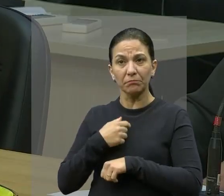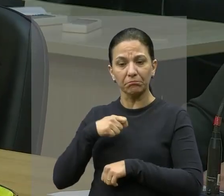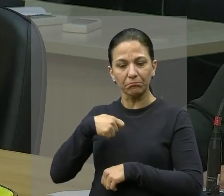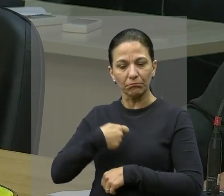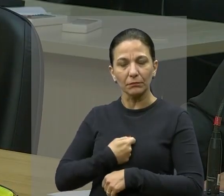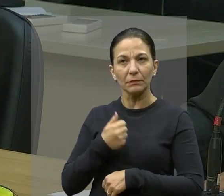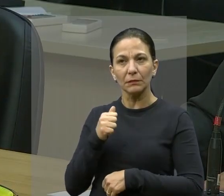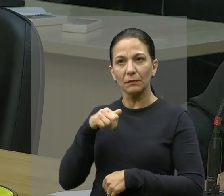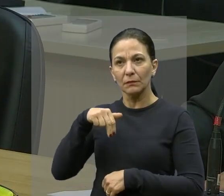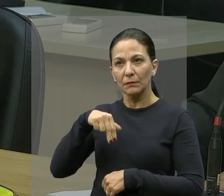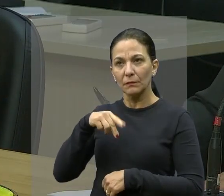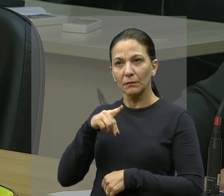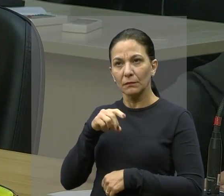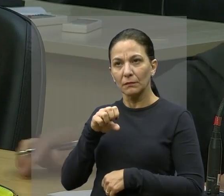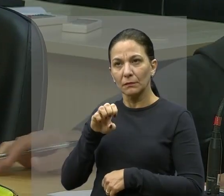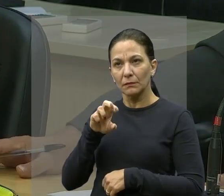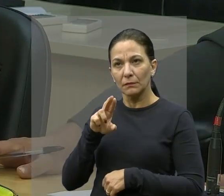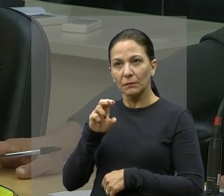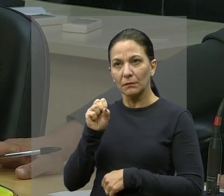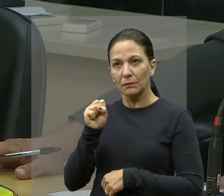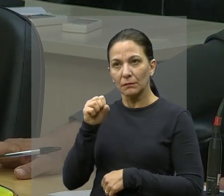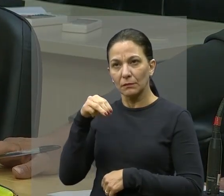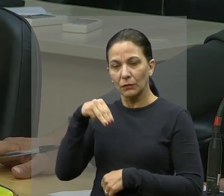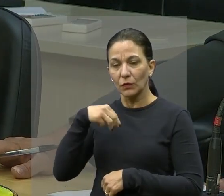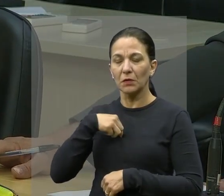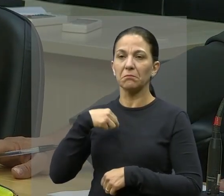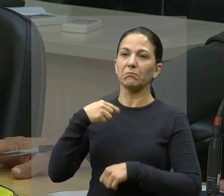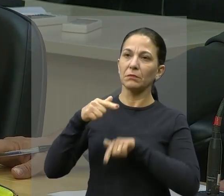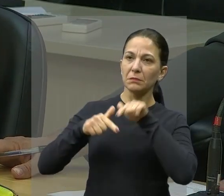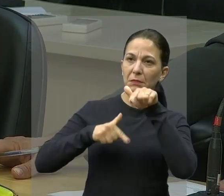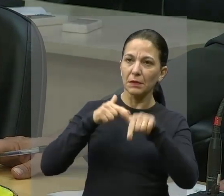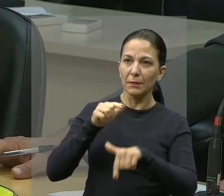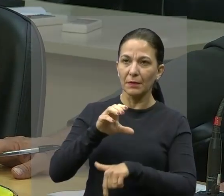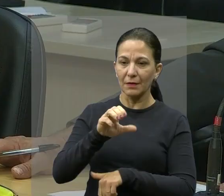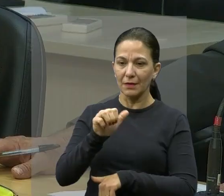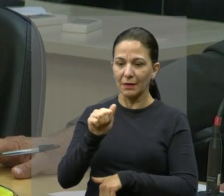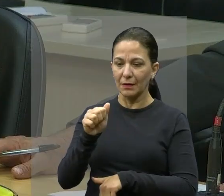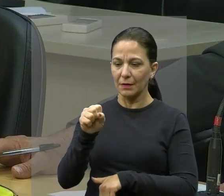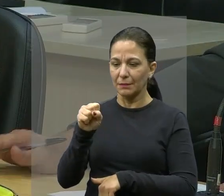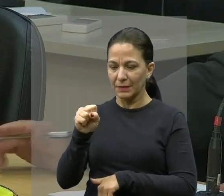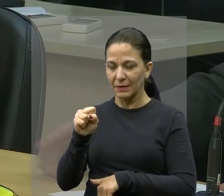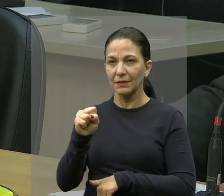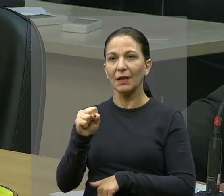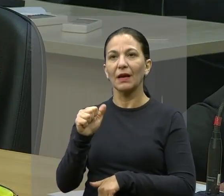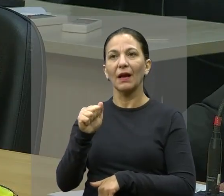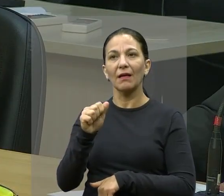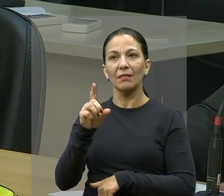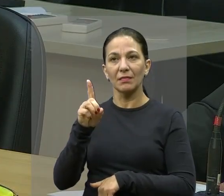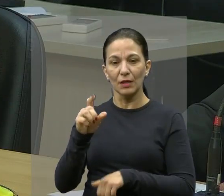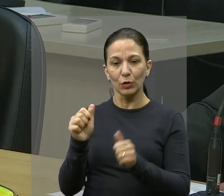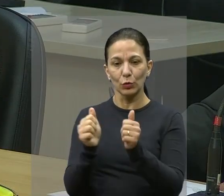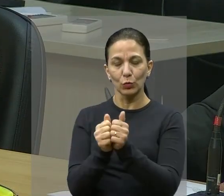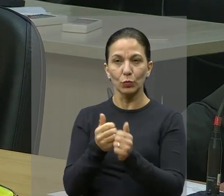Anderson, né? Eu trabalho no CAPES AD, junto com a amiga Sônia, que está aqui comigo, né?